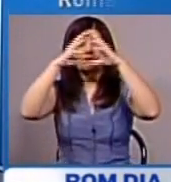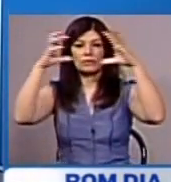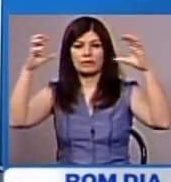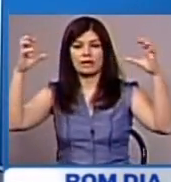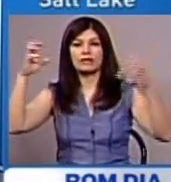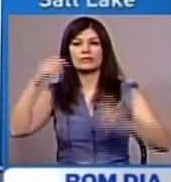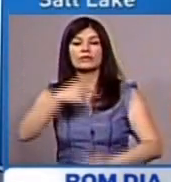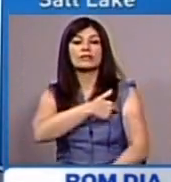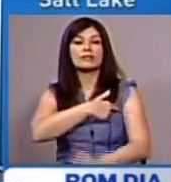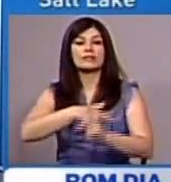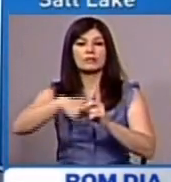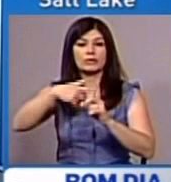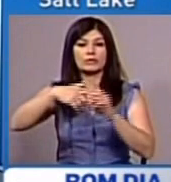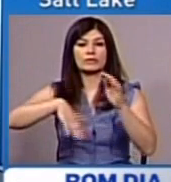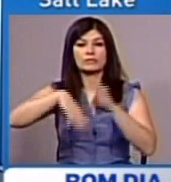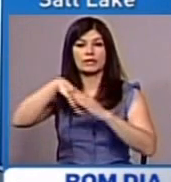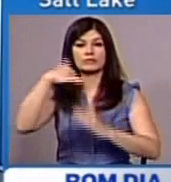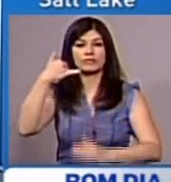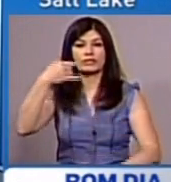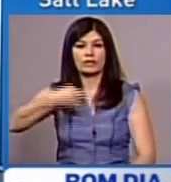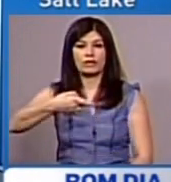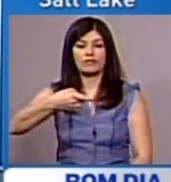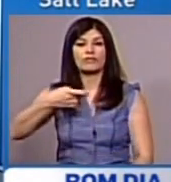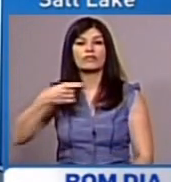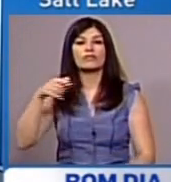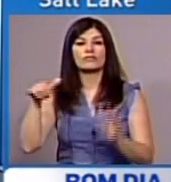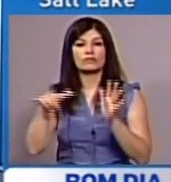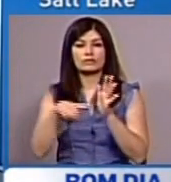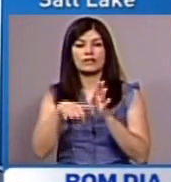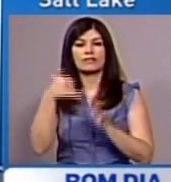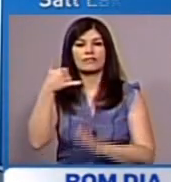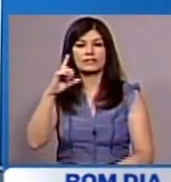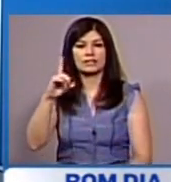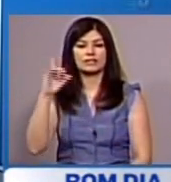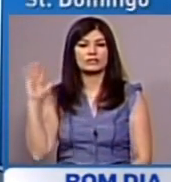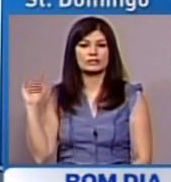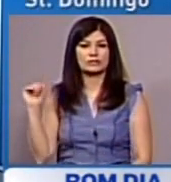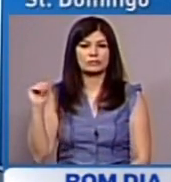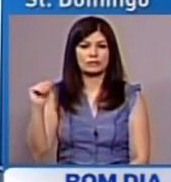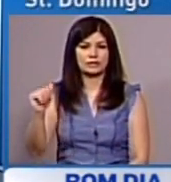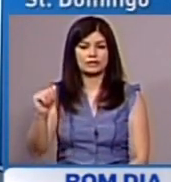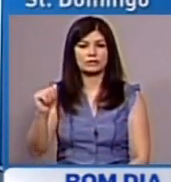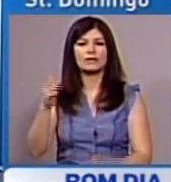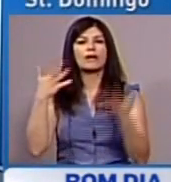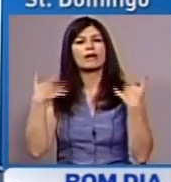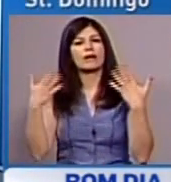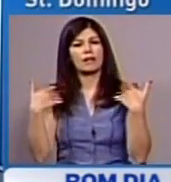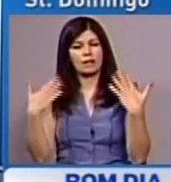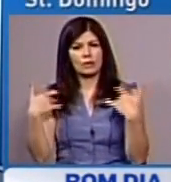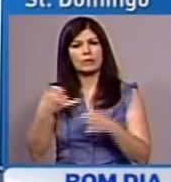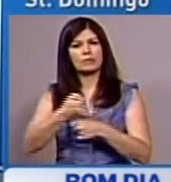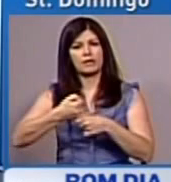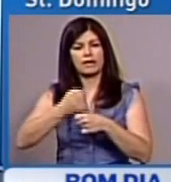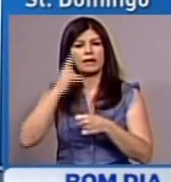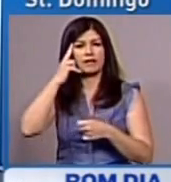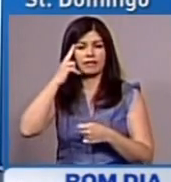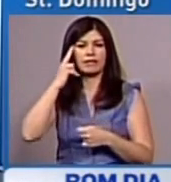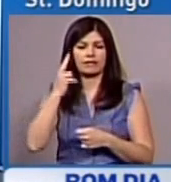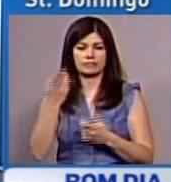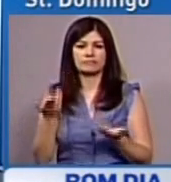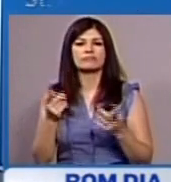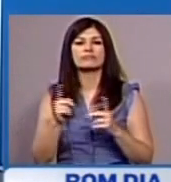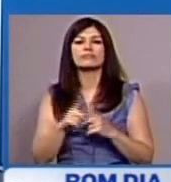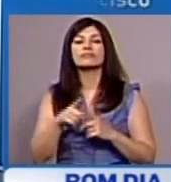de máxima no Funchal e 26 em Porto Santo. Também uma situação de calor na Madeira. Nos Açores,